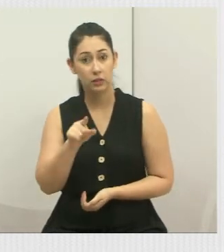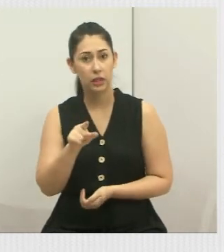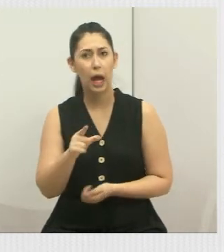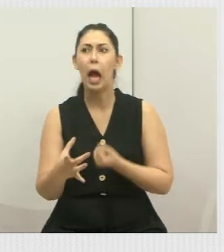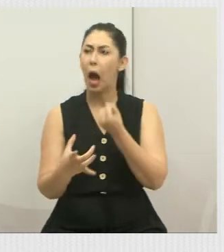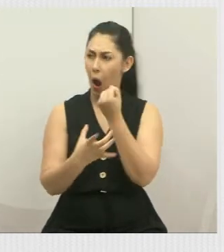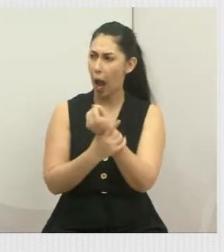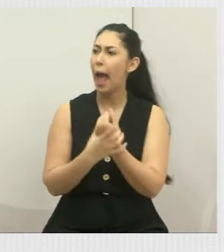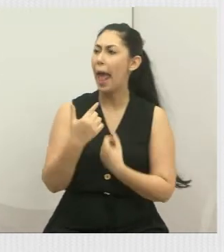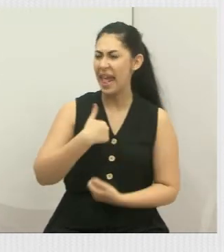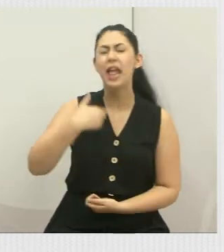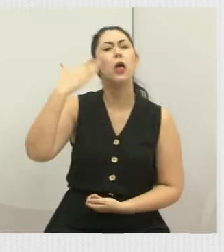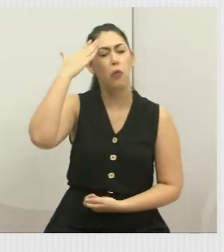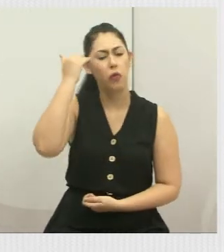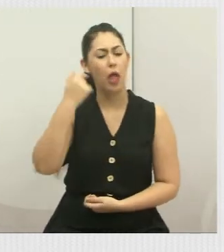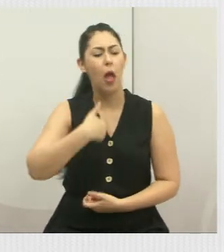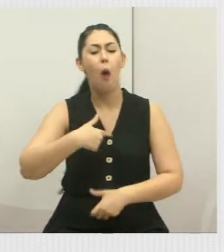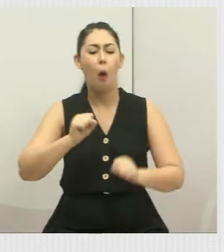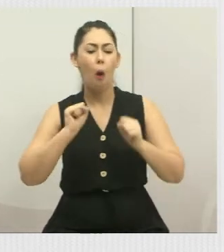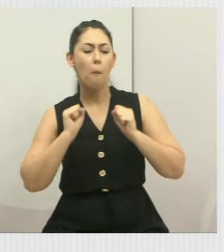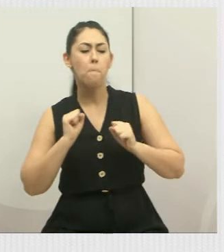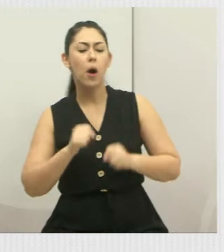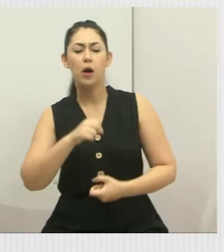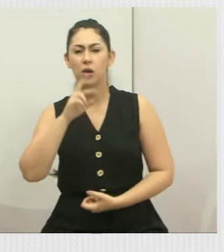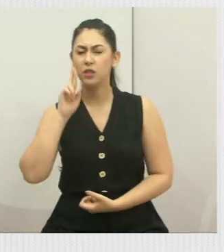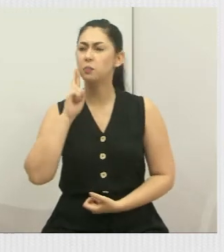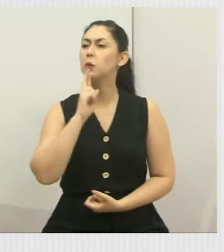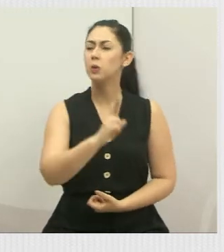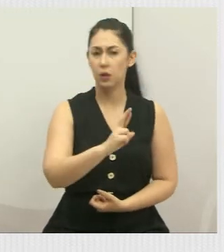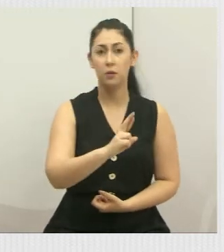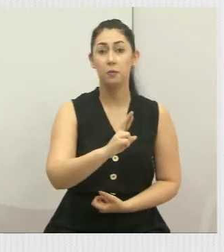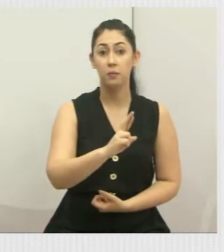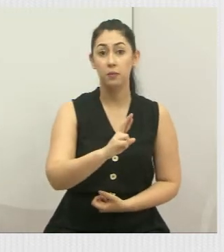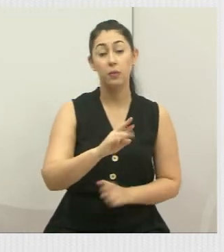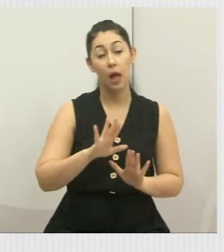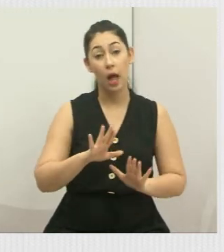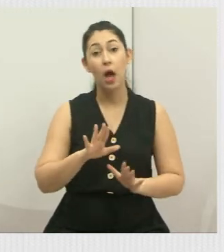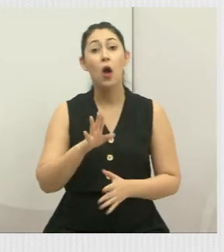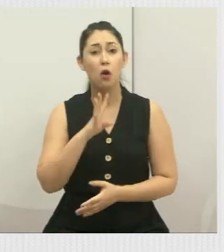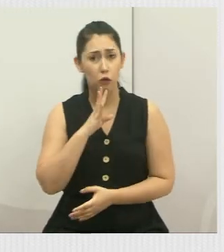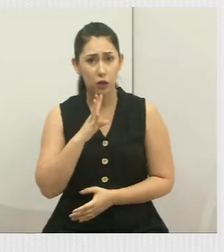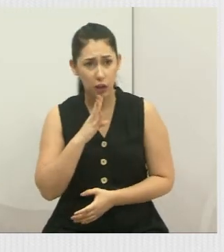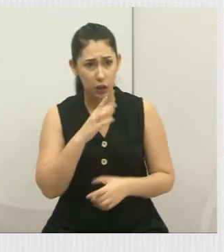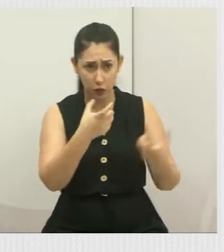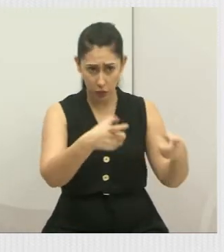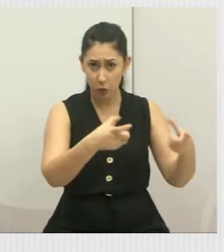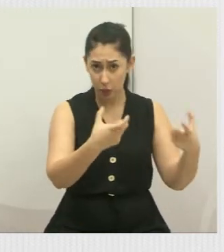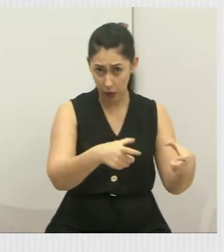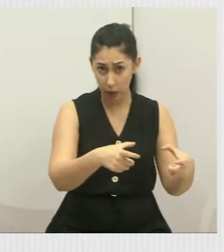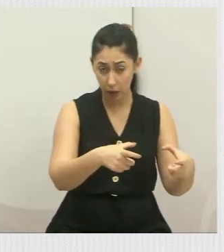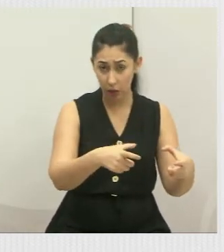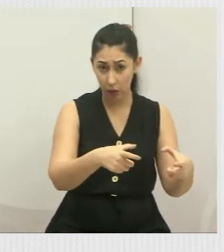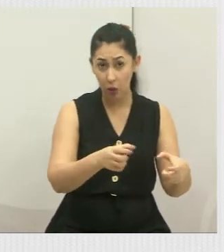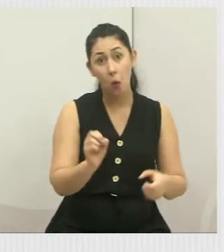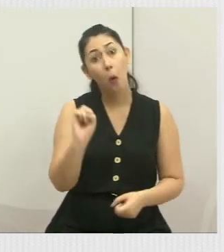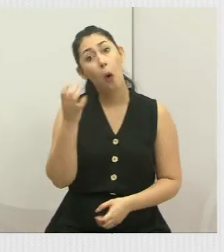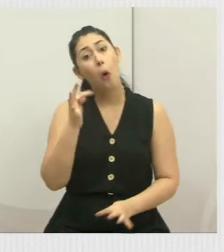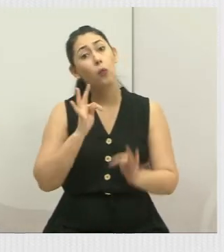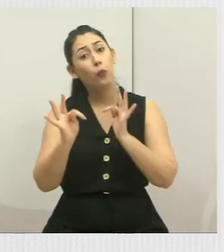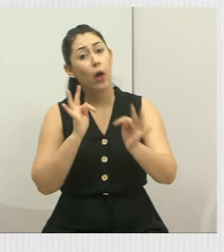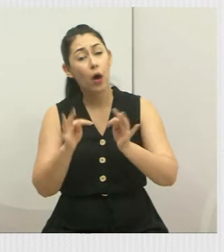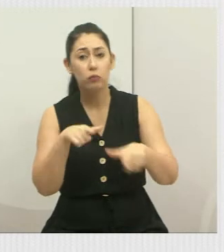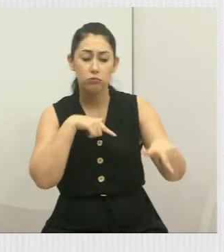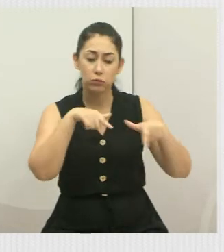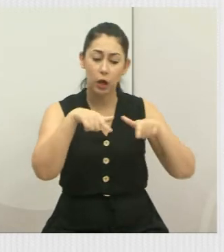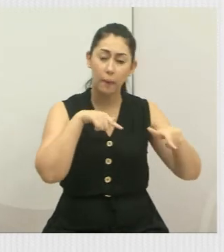para falar sobre a captação de água superficial, se você, por exemplo, conhece a captação, se você é um técnico que trabalha na